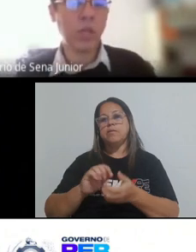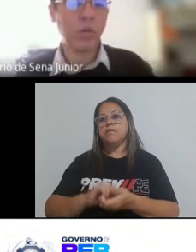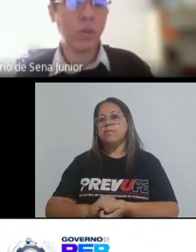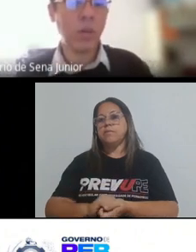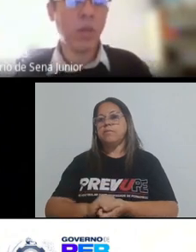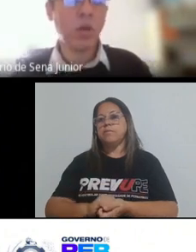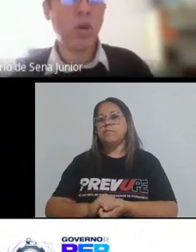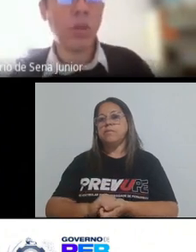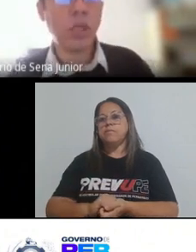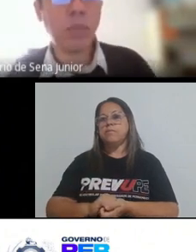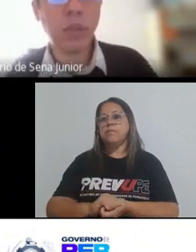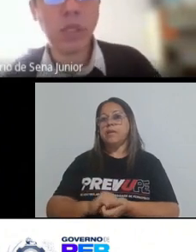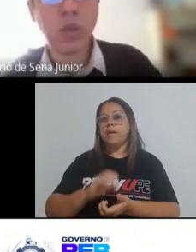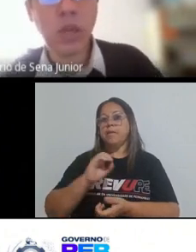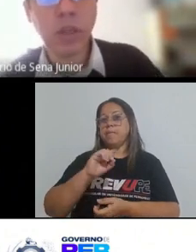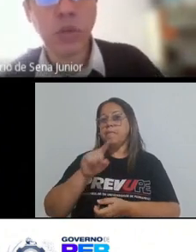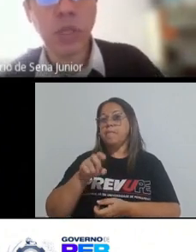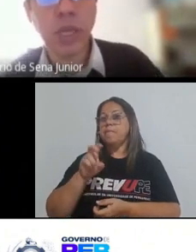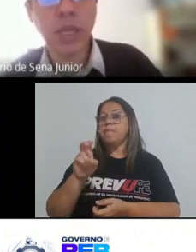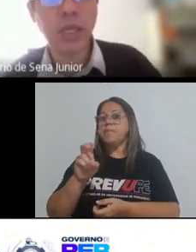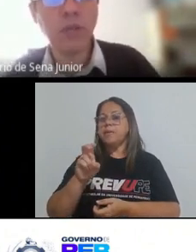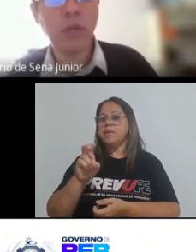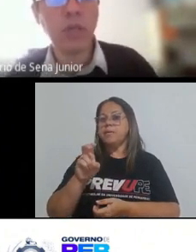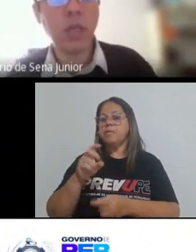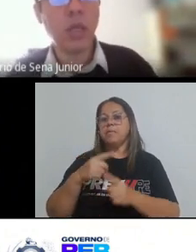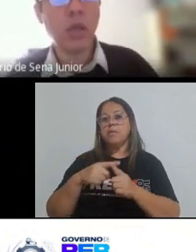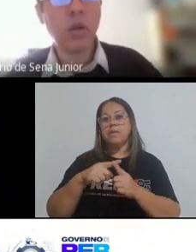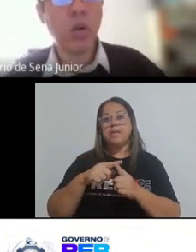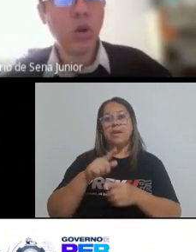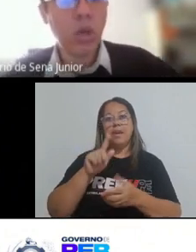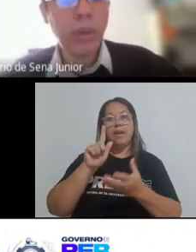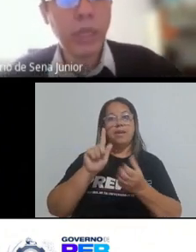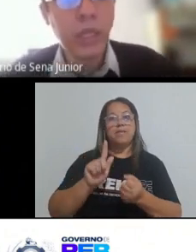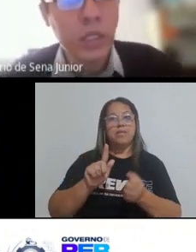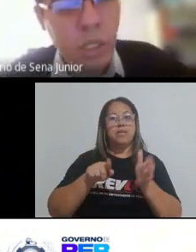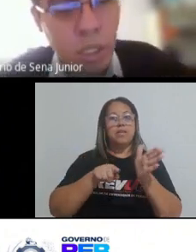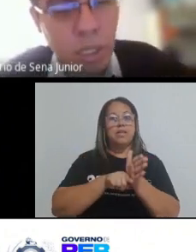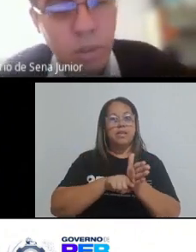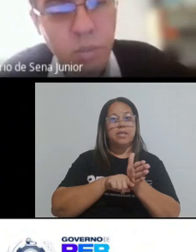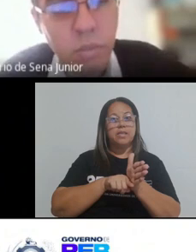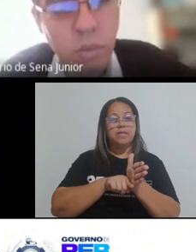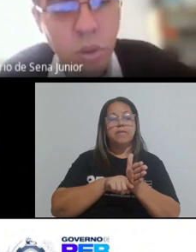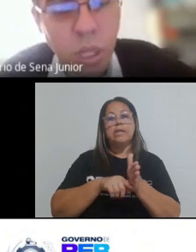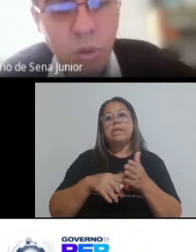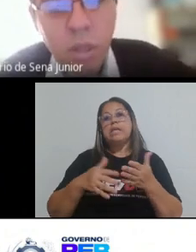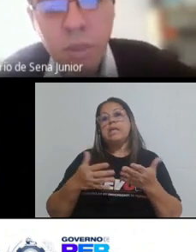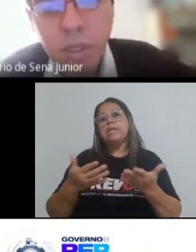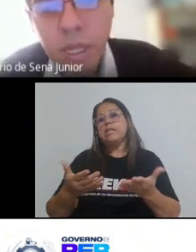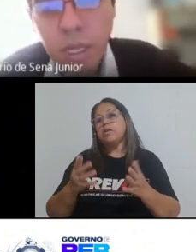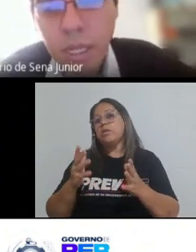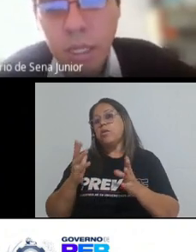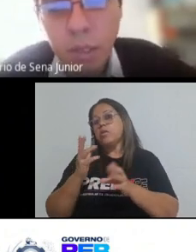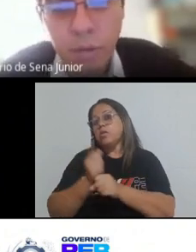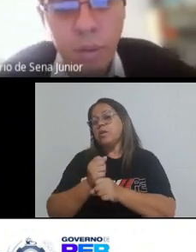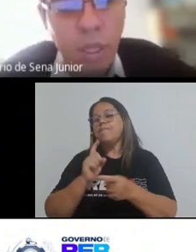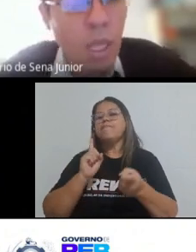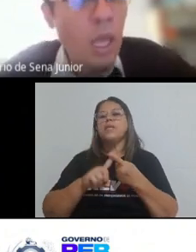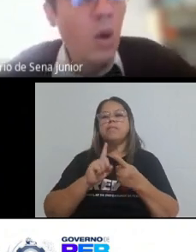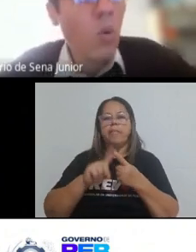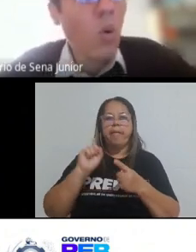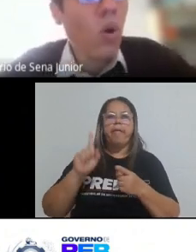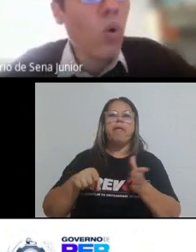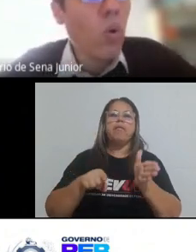gravitacional. Como a energia potencial gravitacional é negativa, logo, a energia total também será negativa.